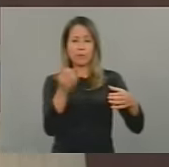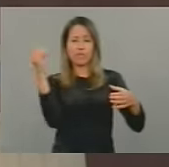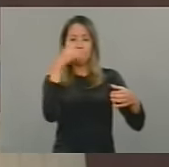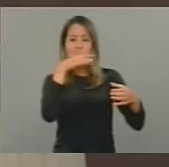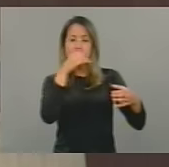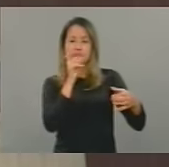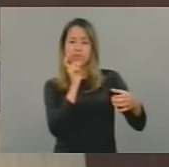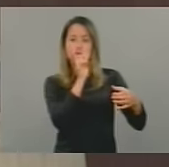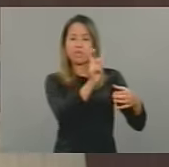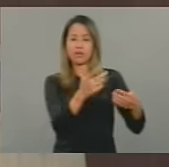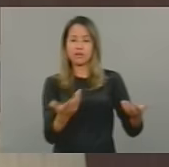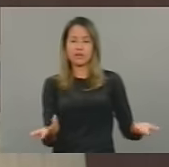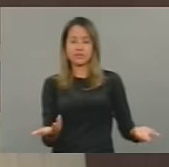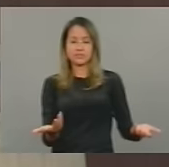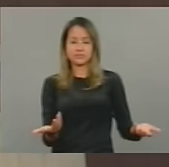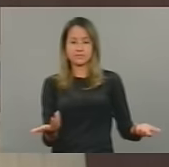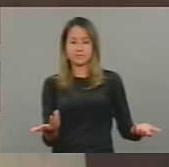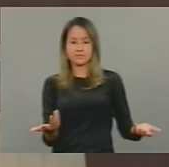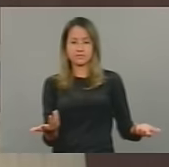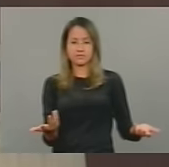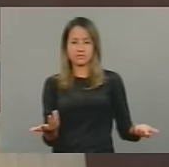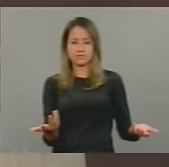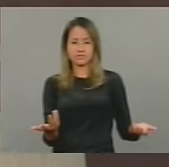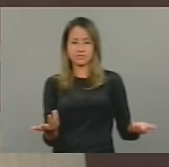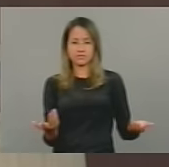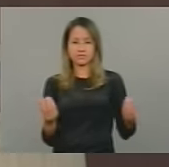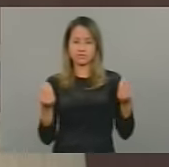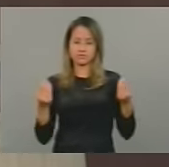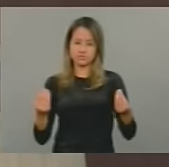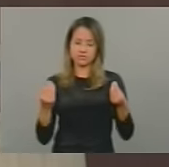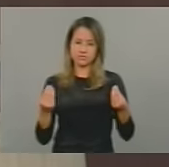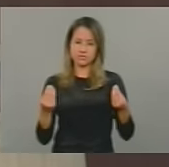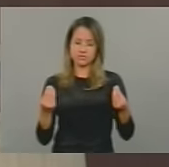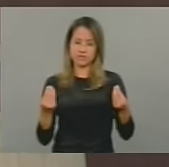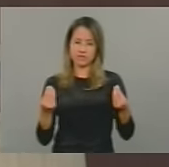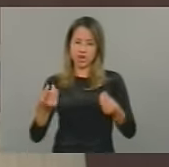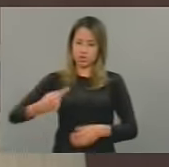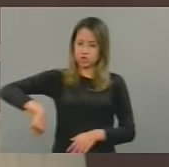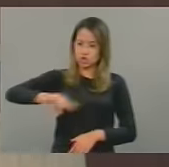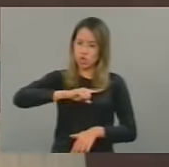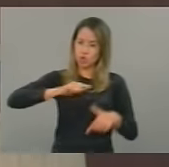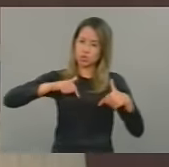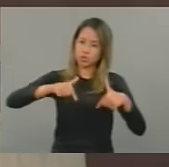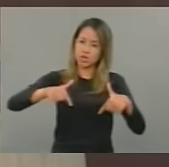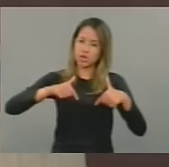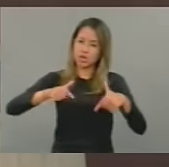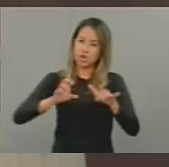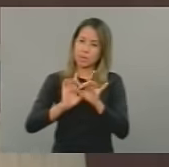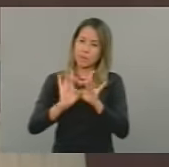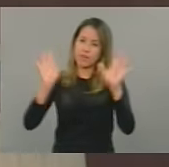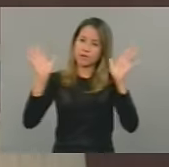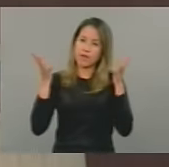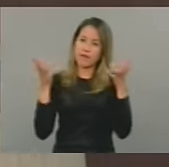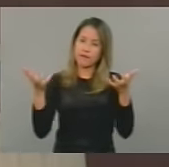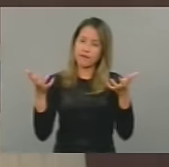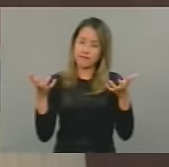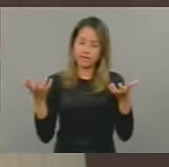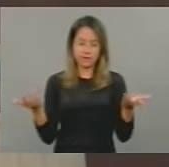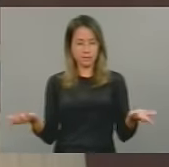luz, de apreço à liberdade, que primeiro